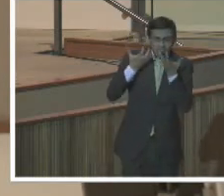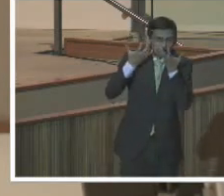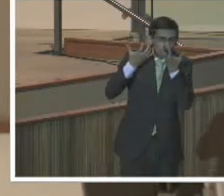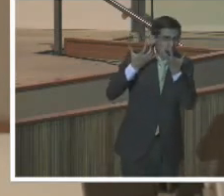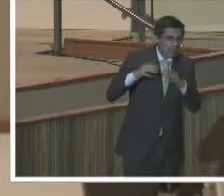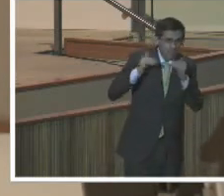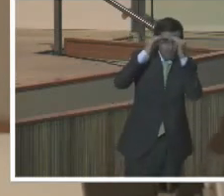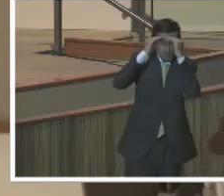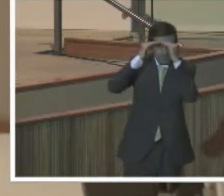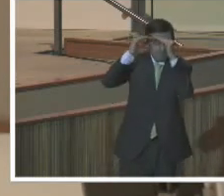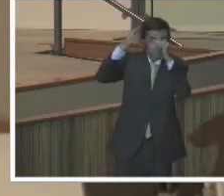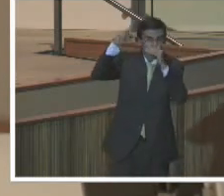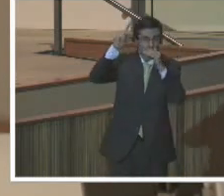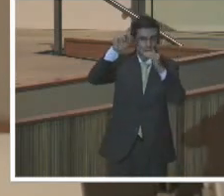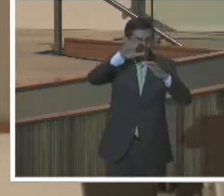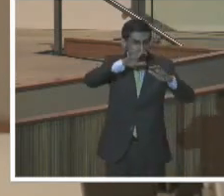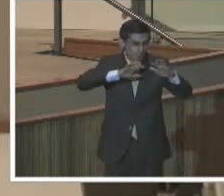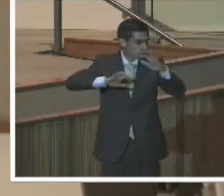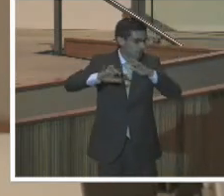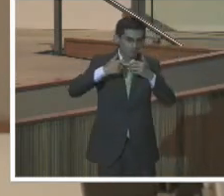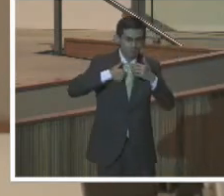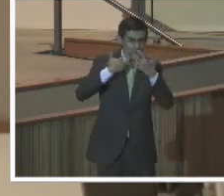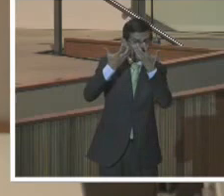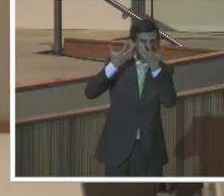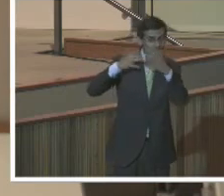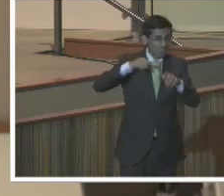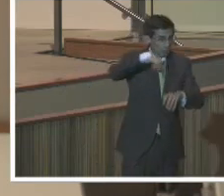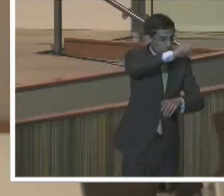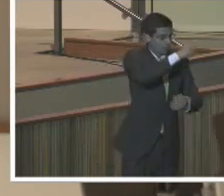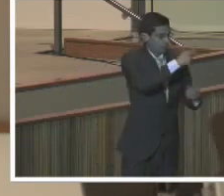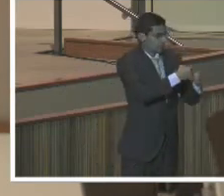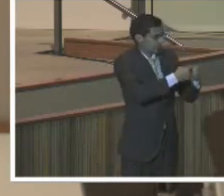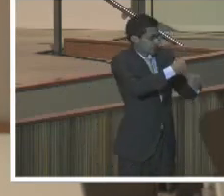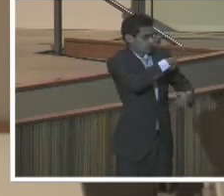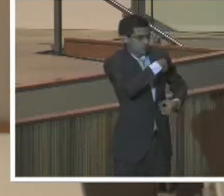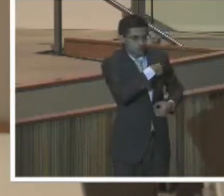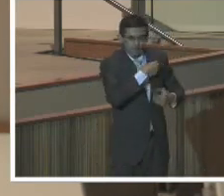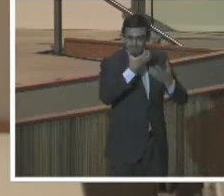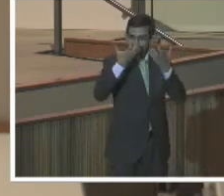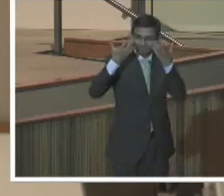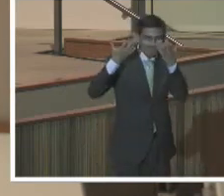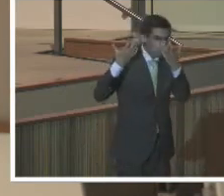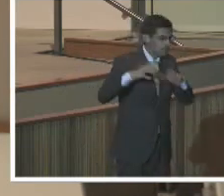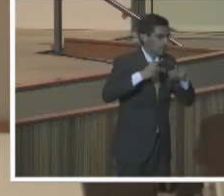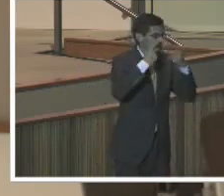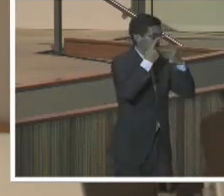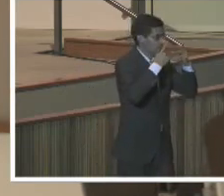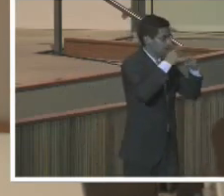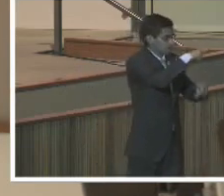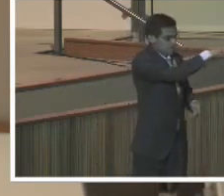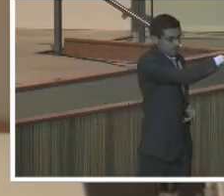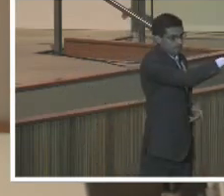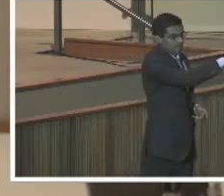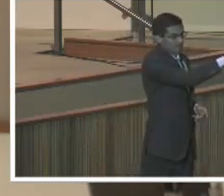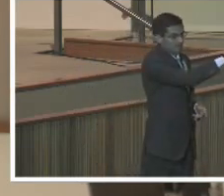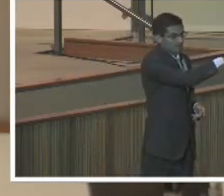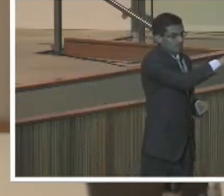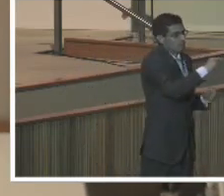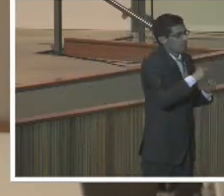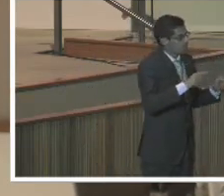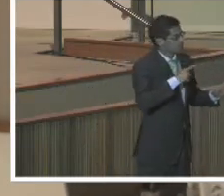o teu propósito, eu não quero ir para Nínive, eu não quero pregar a tua palavra. E